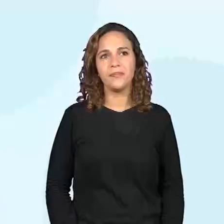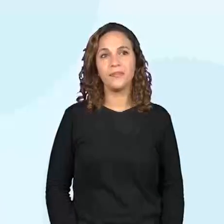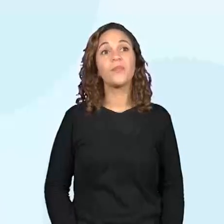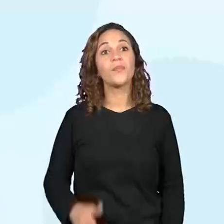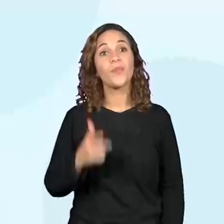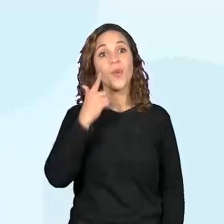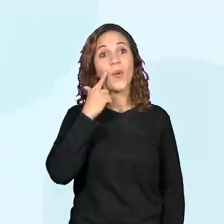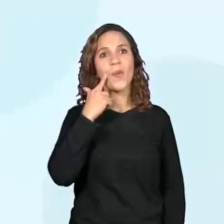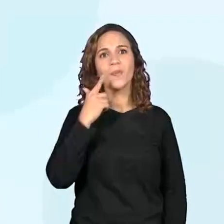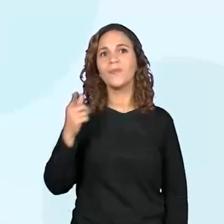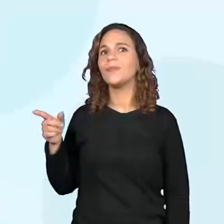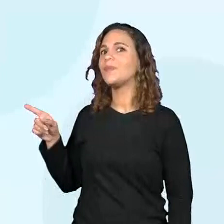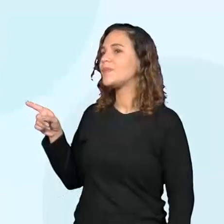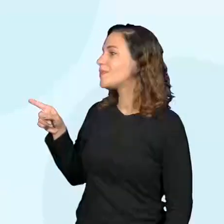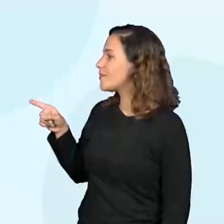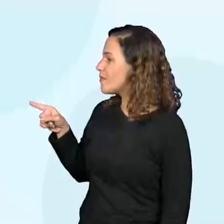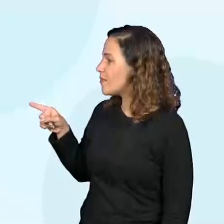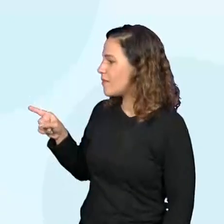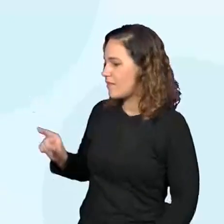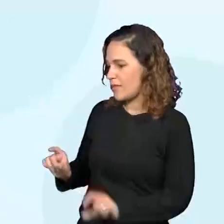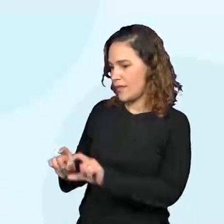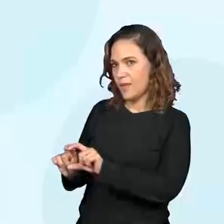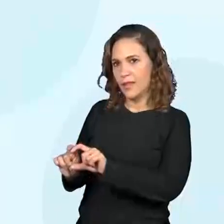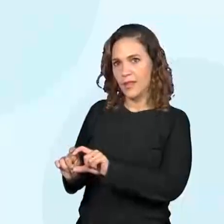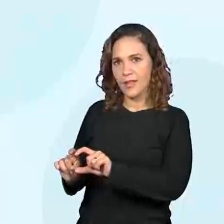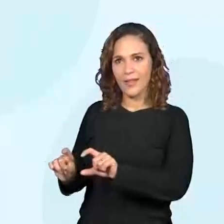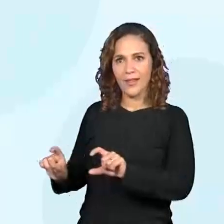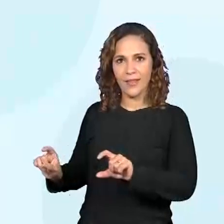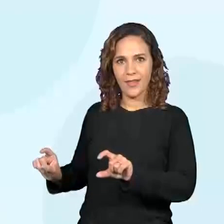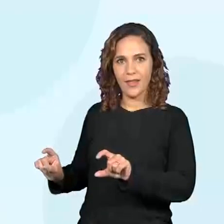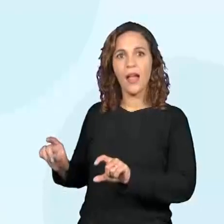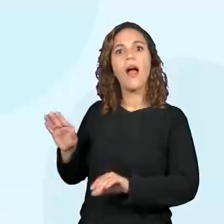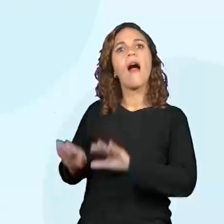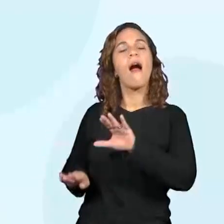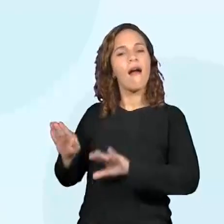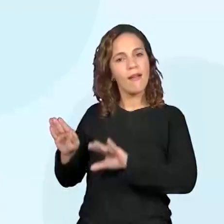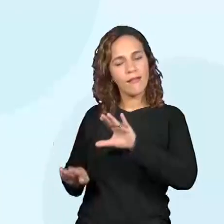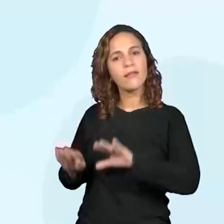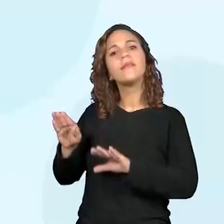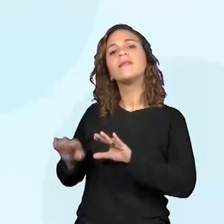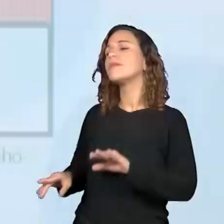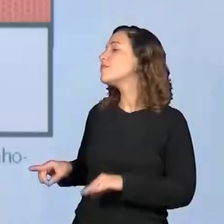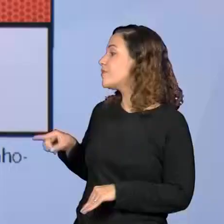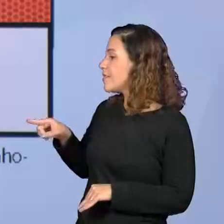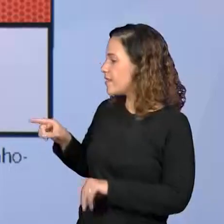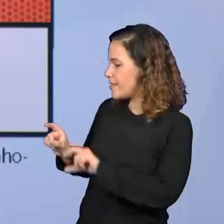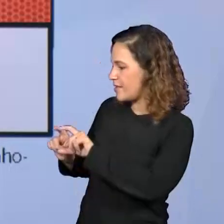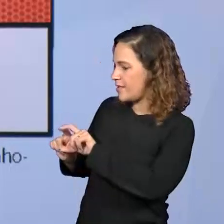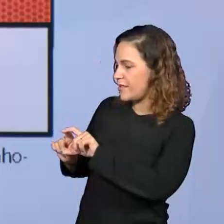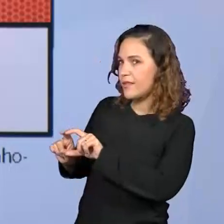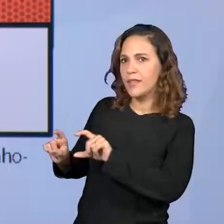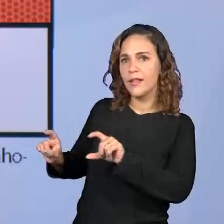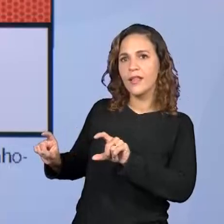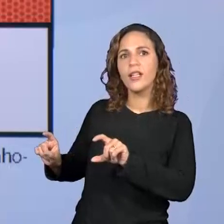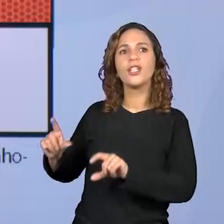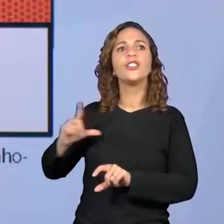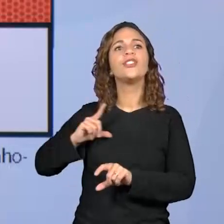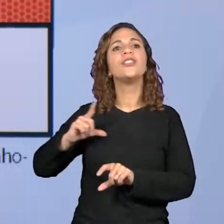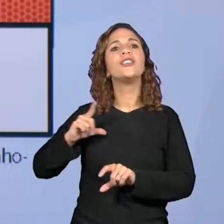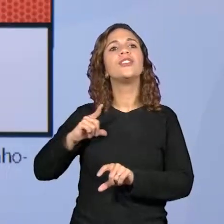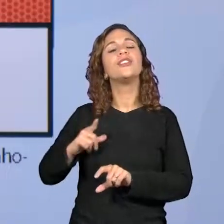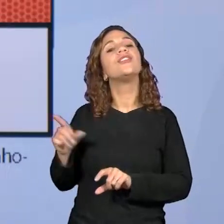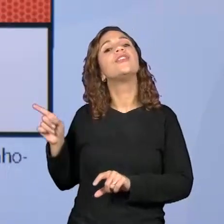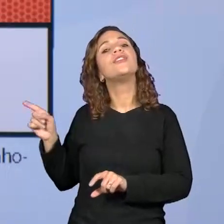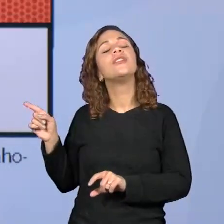Olha só, aqui... Muitas vezes também embaixo de uma tirinha aparece isso porque às vezes